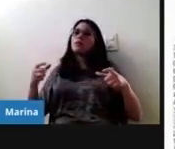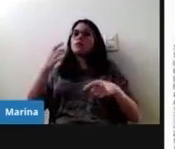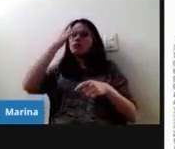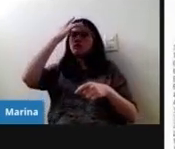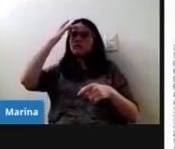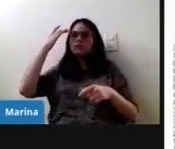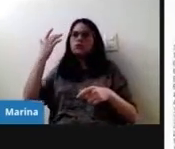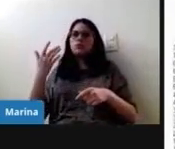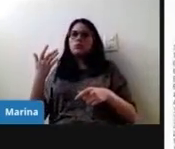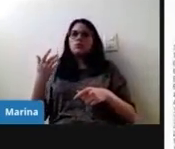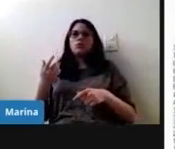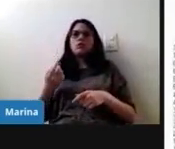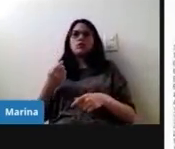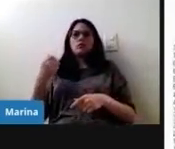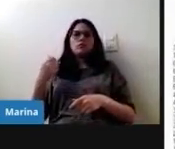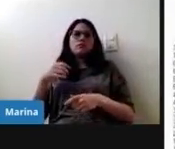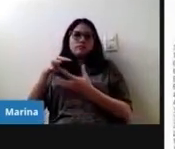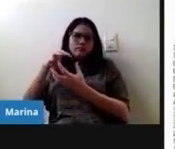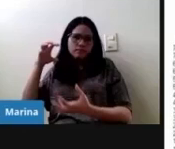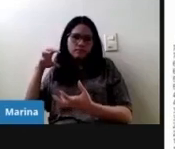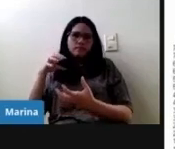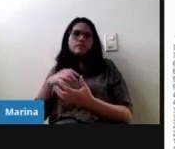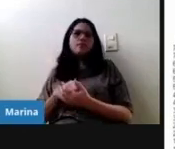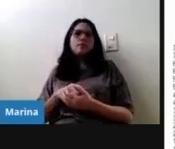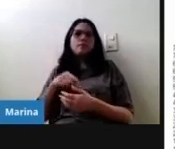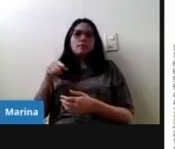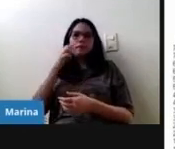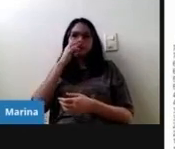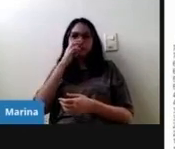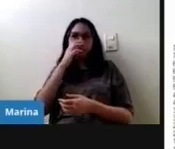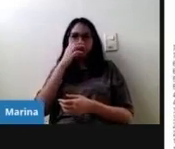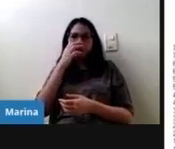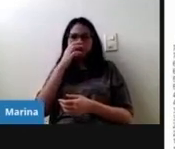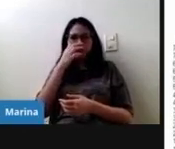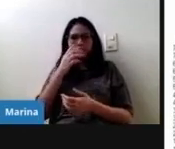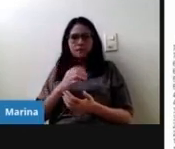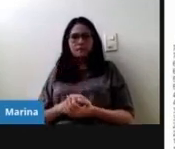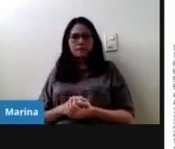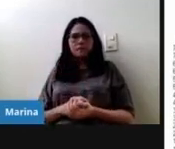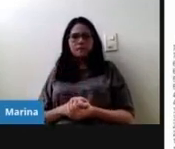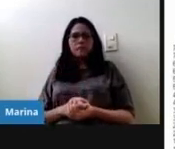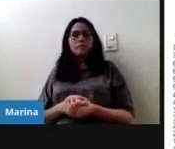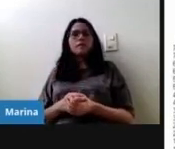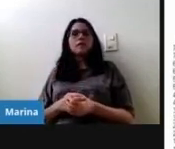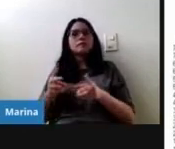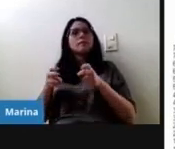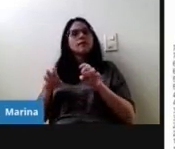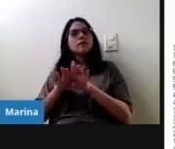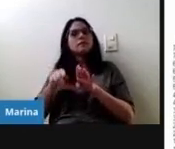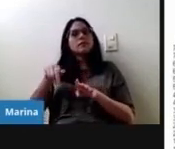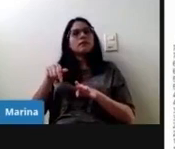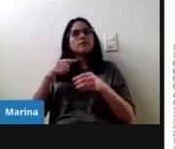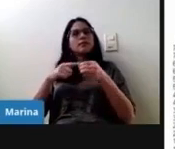também aconteceu, né? Todo esse comportamento a gente também observa na cidade de